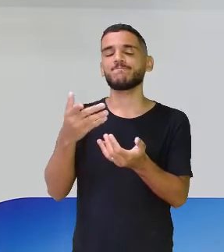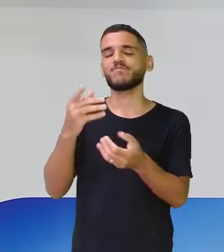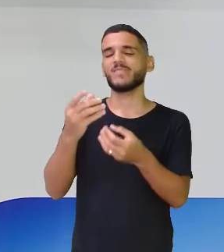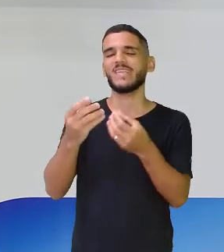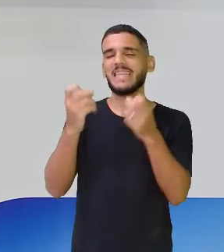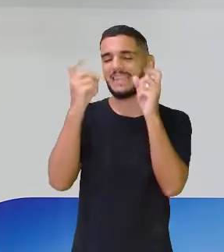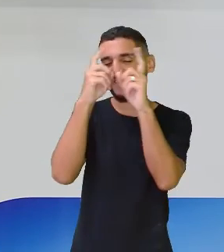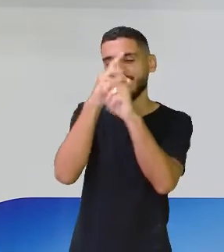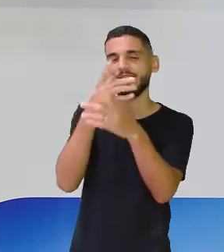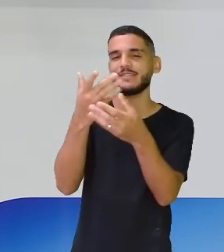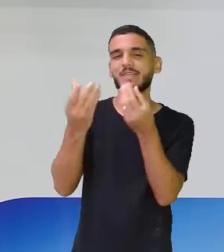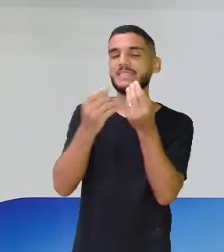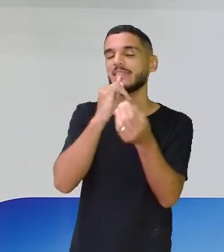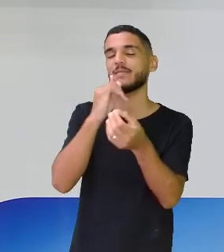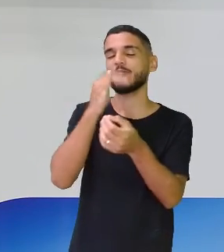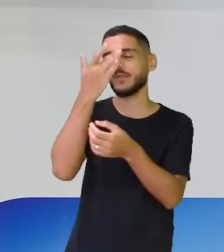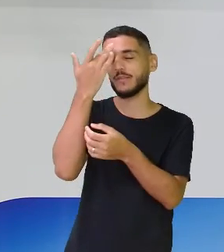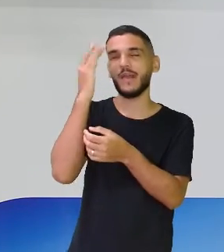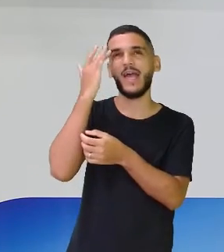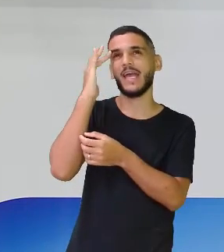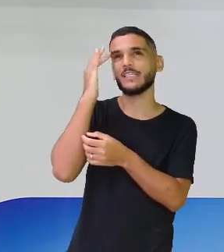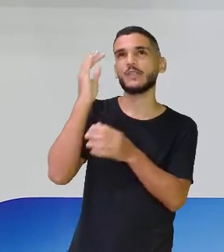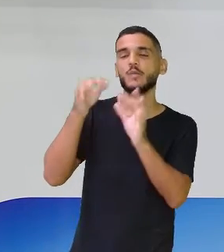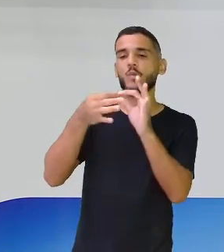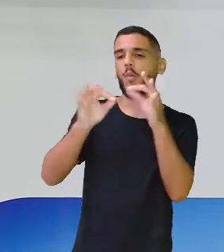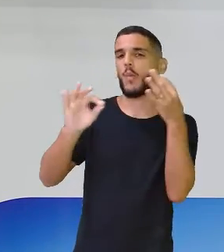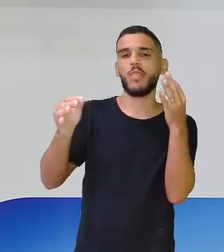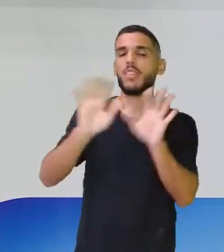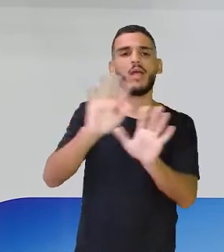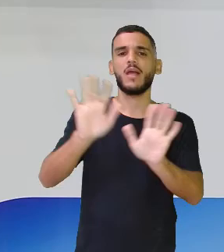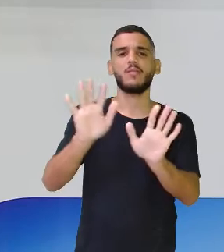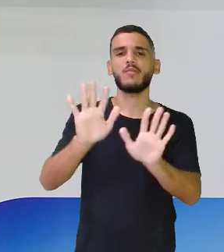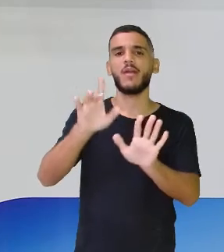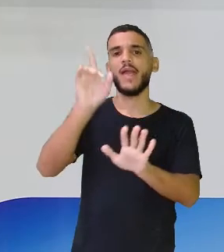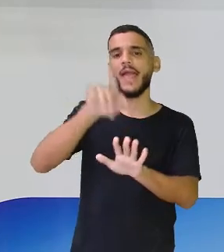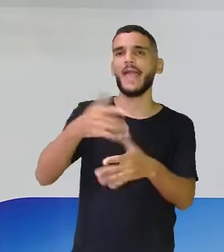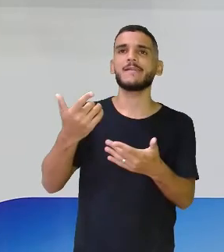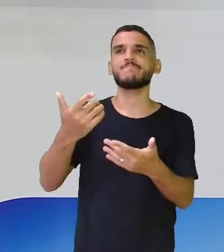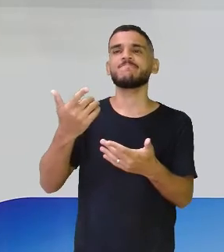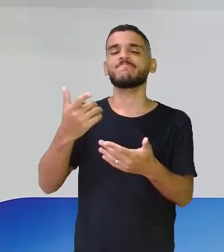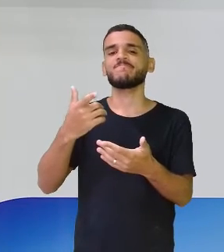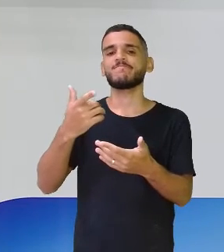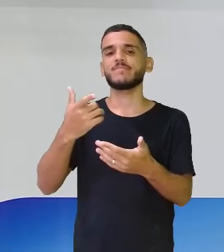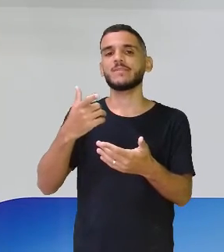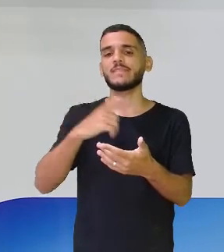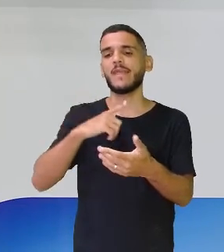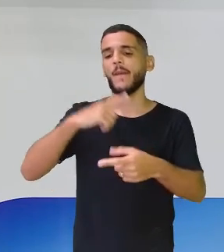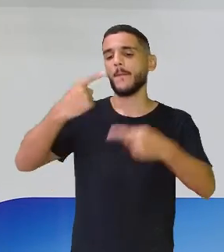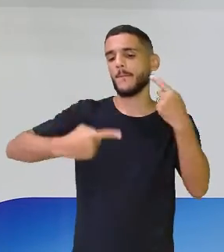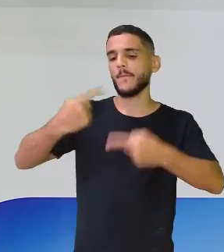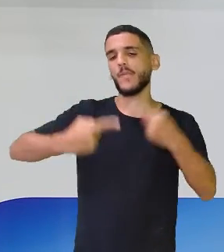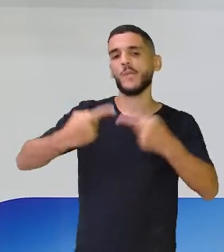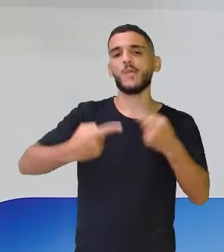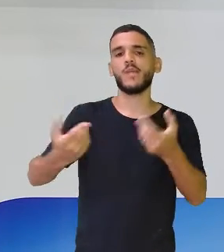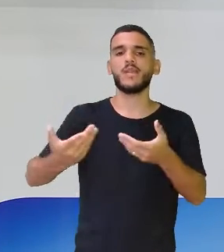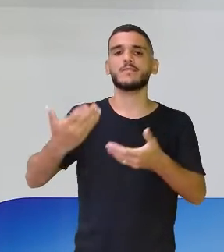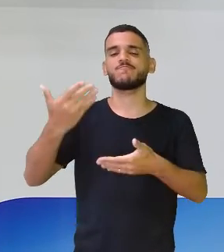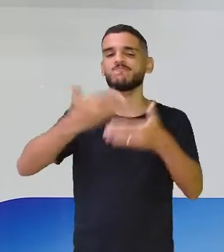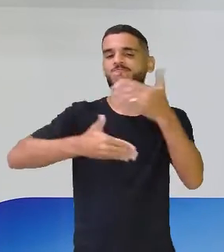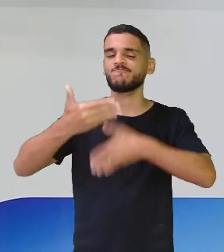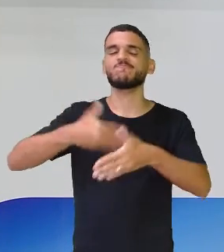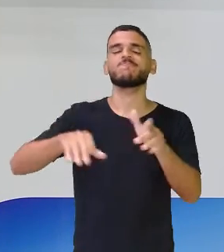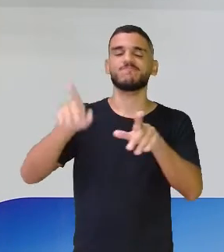é realidade, isso não é verdade. A economia também ela tem questões políticas muito fortes. Por que isso? Porque a